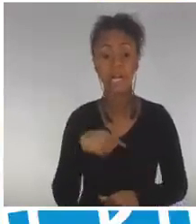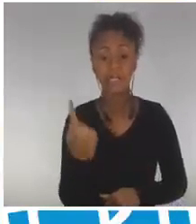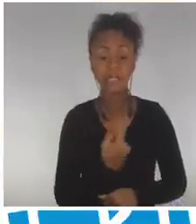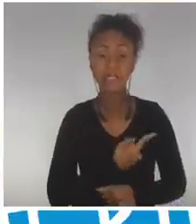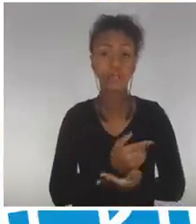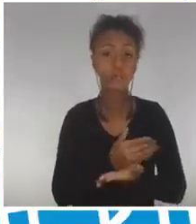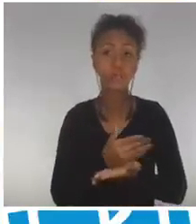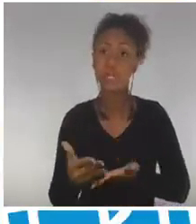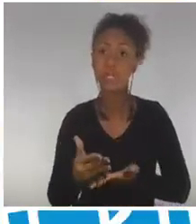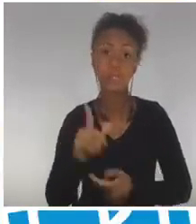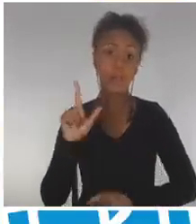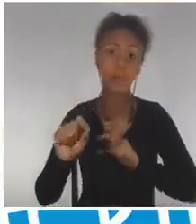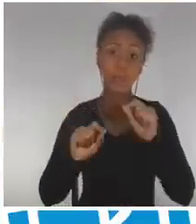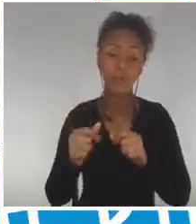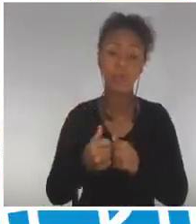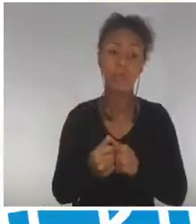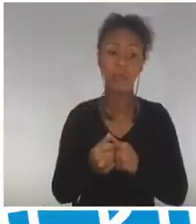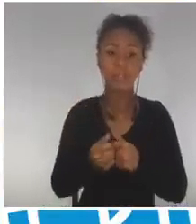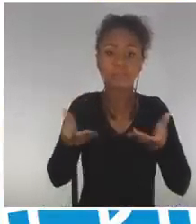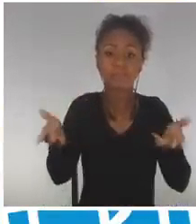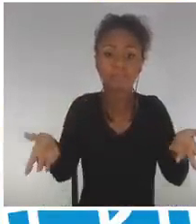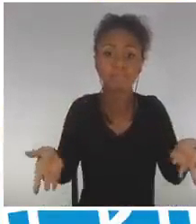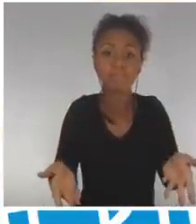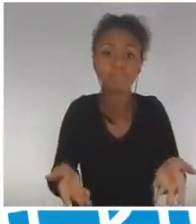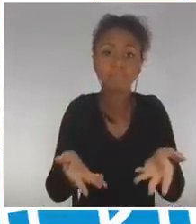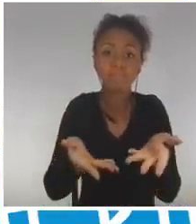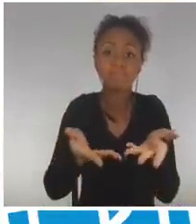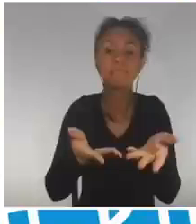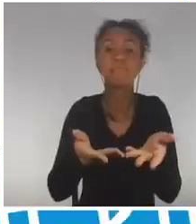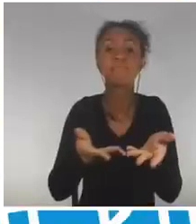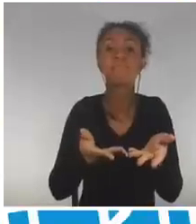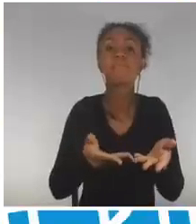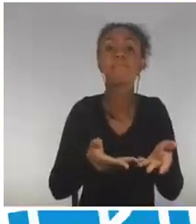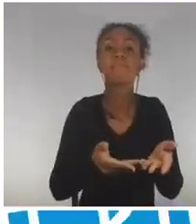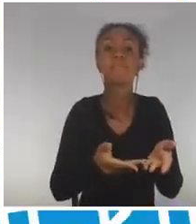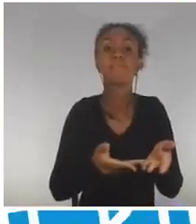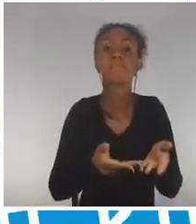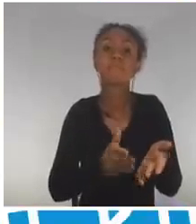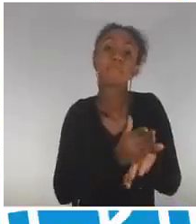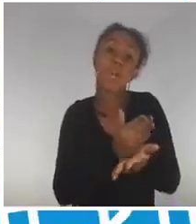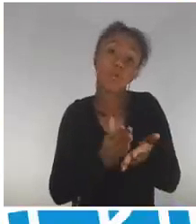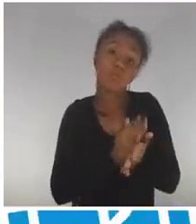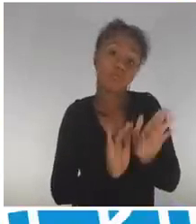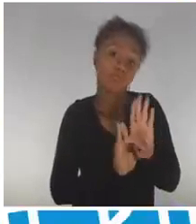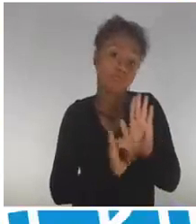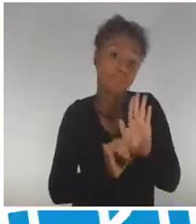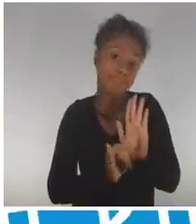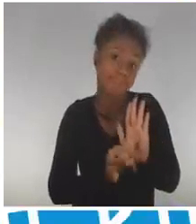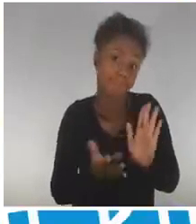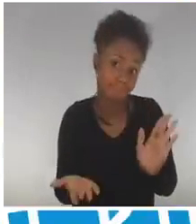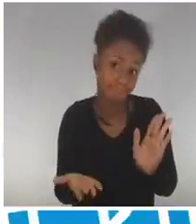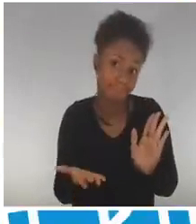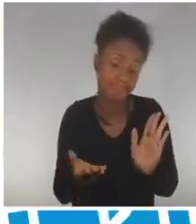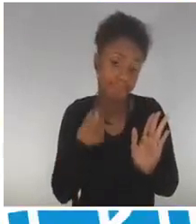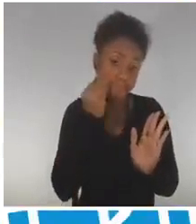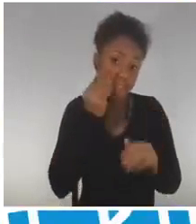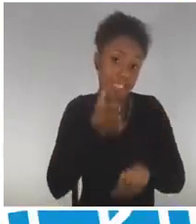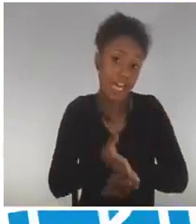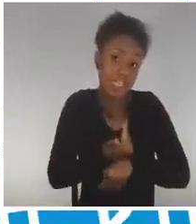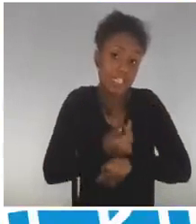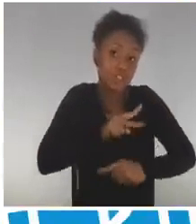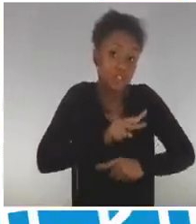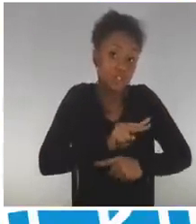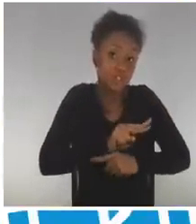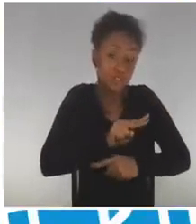já a introduzir testes digitais o quanto antes. Acho que quanto